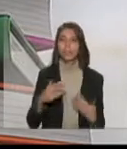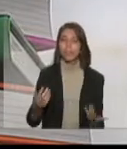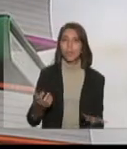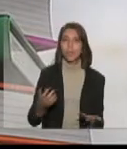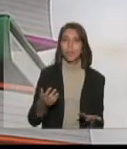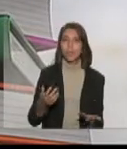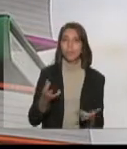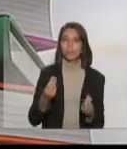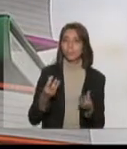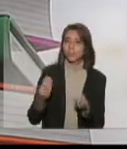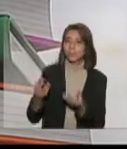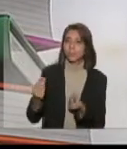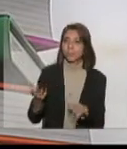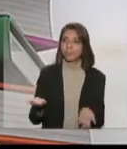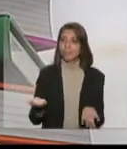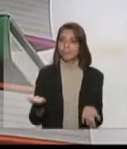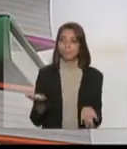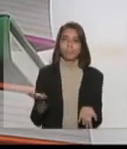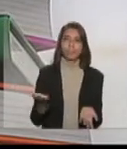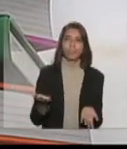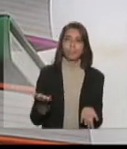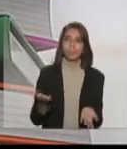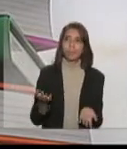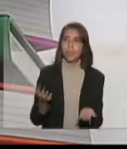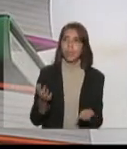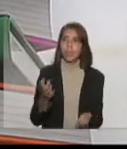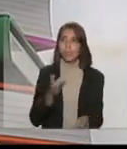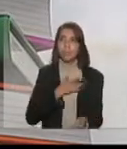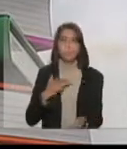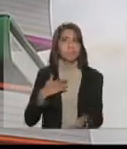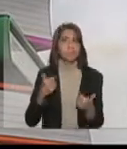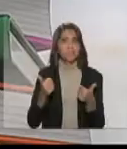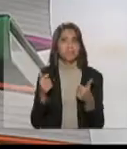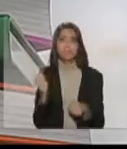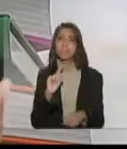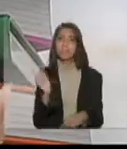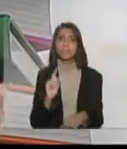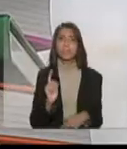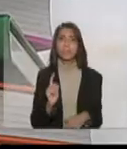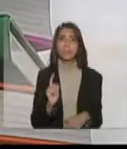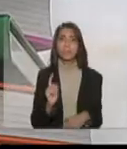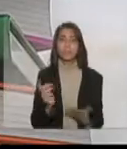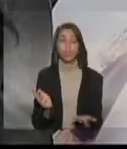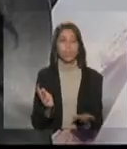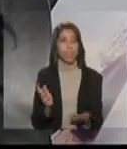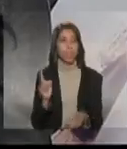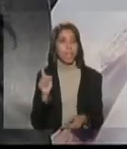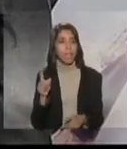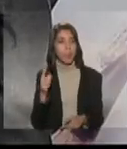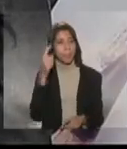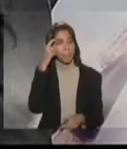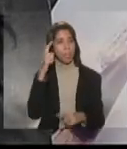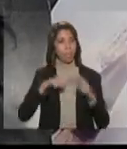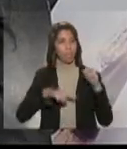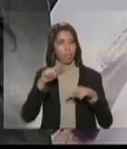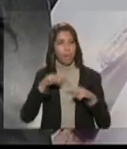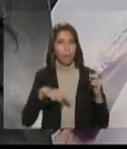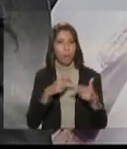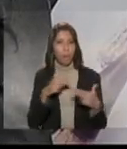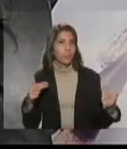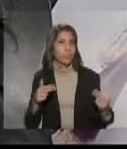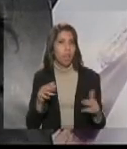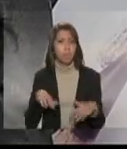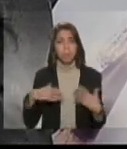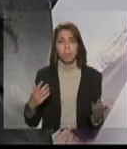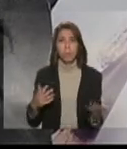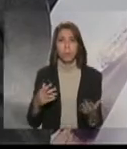que são muito é são saudáveis social ea outra coisa ele não olha o teu objeto nem tá ali